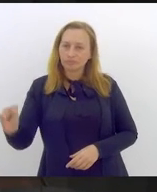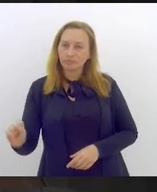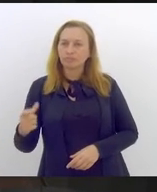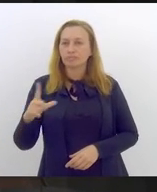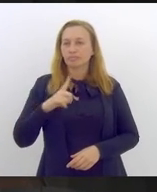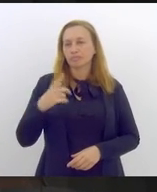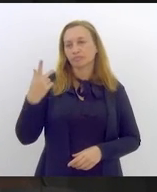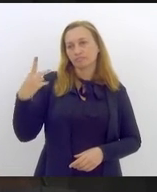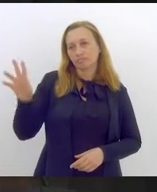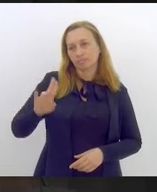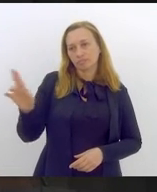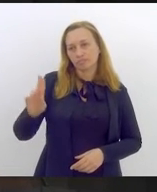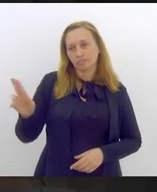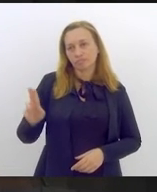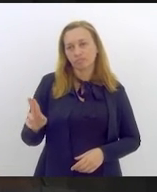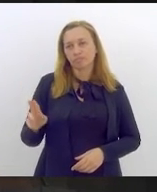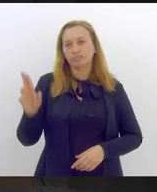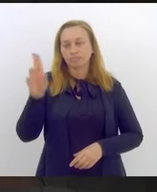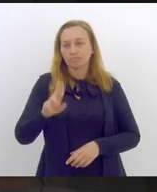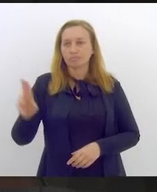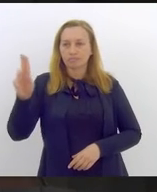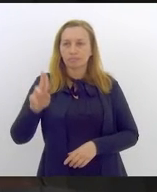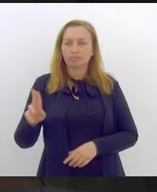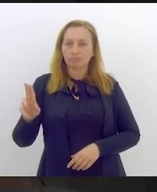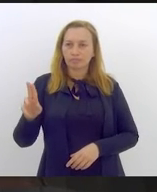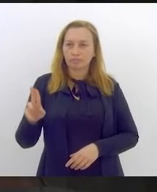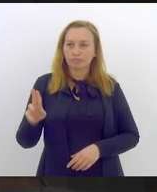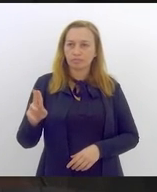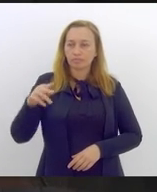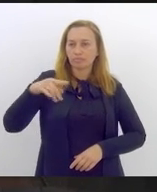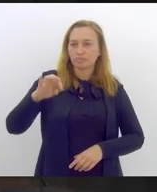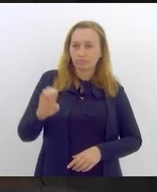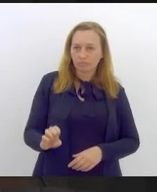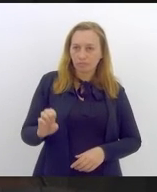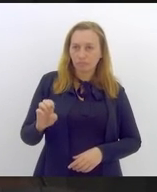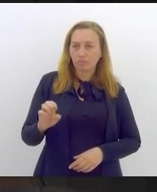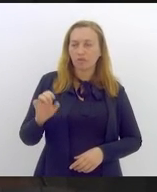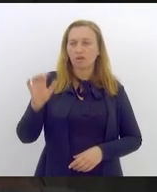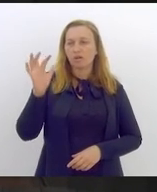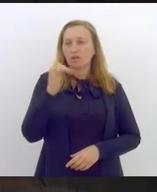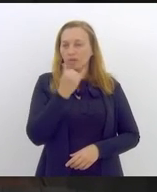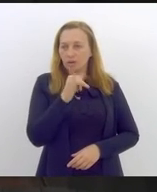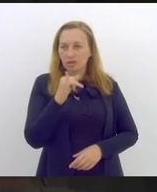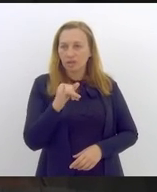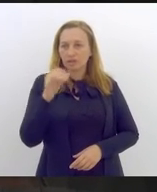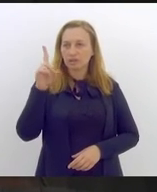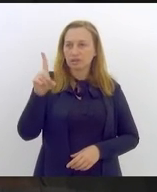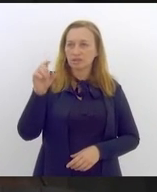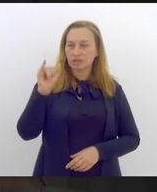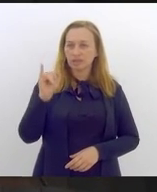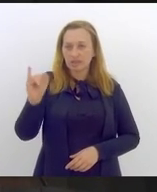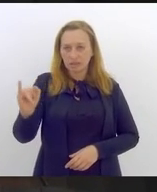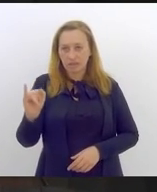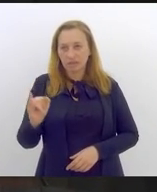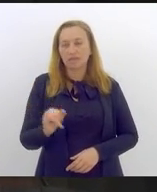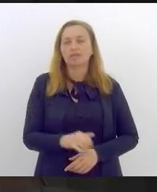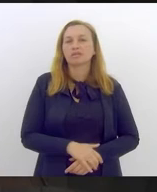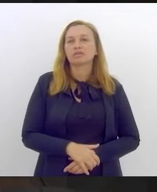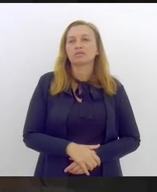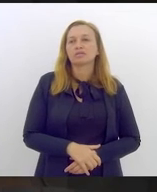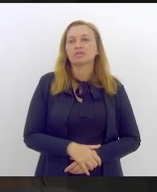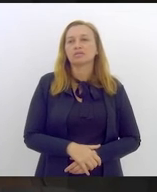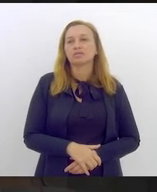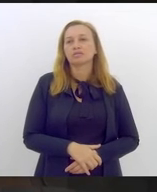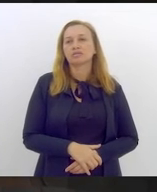Universidade do Estado Estadual do Norte Fluminense Darcy Ribeiro que é idealização do próprio Darci uma universidade